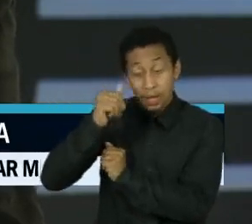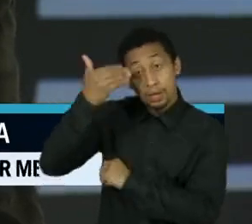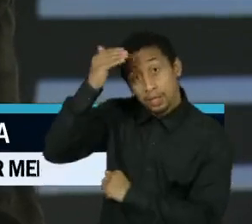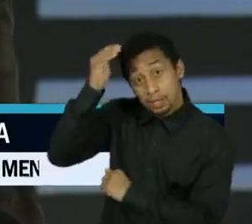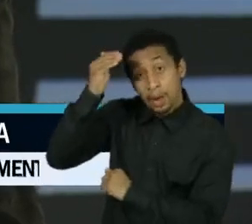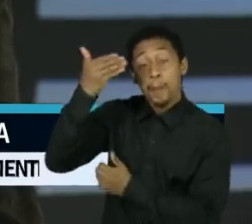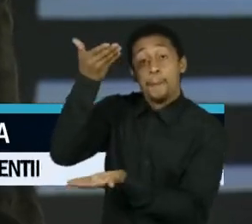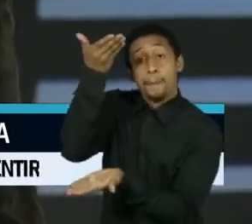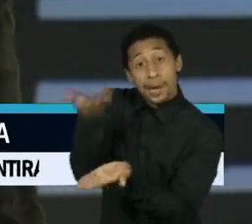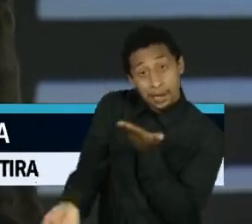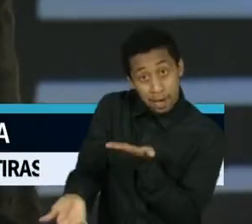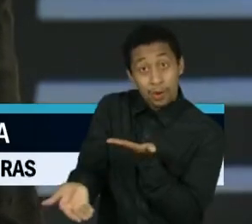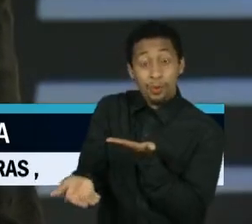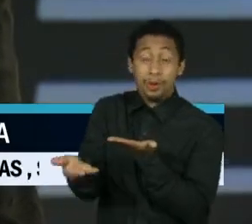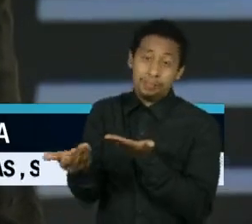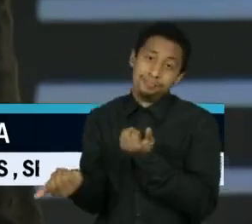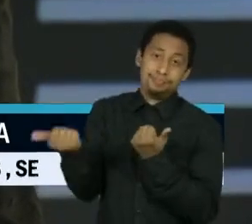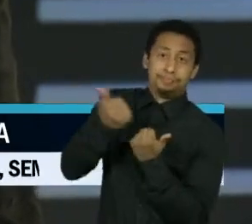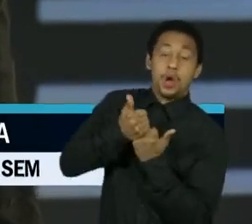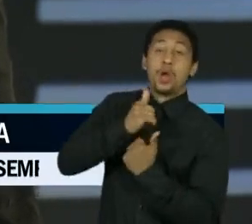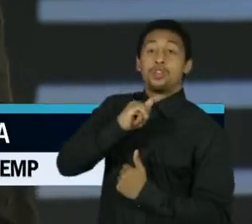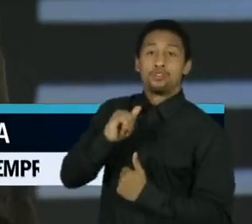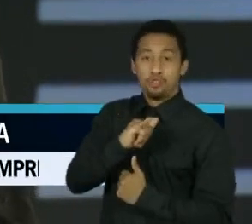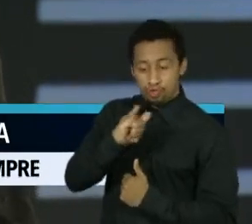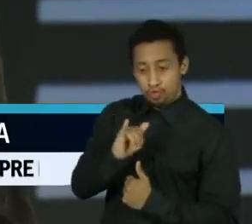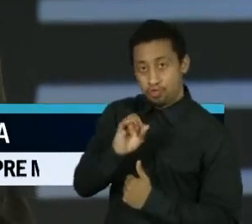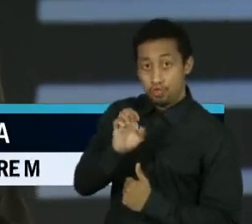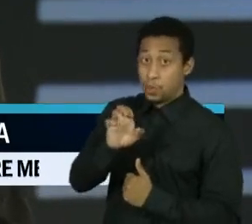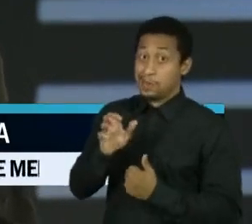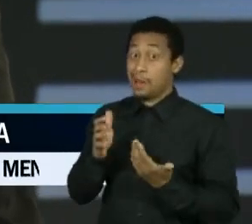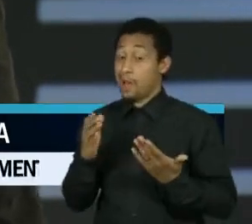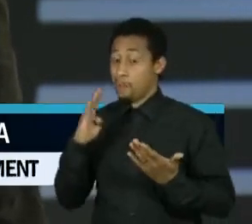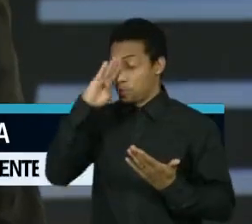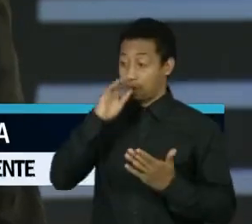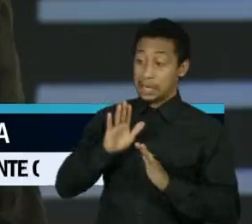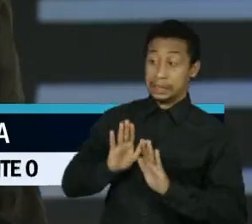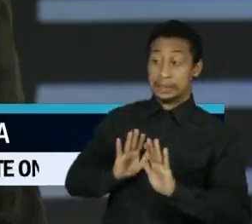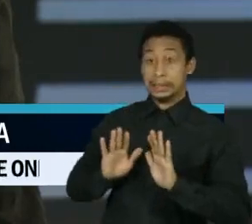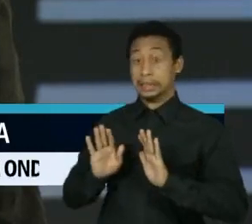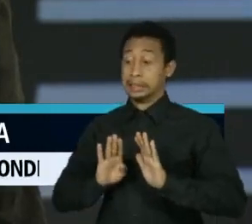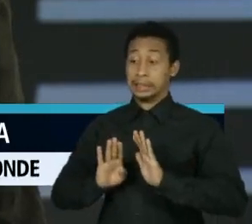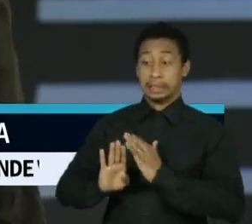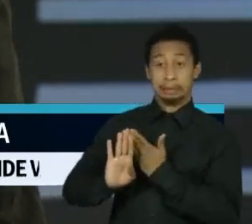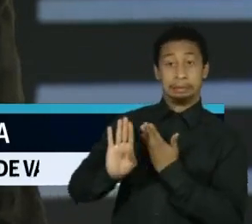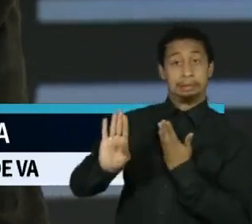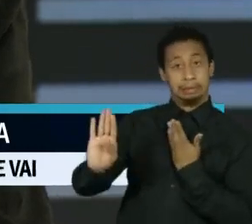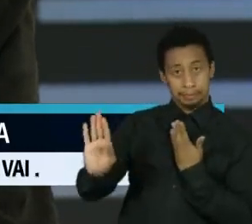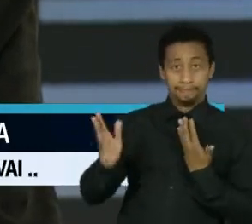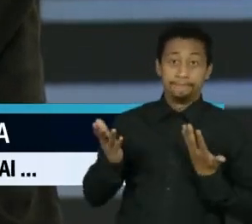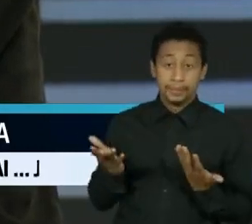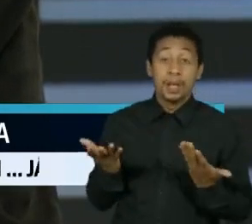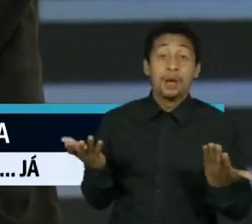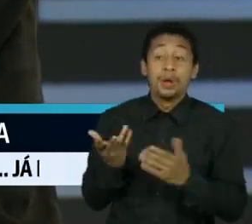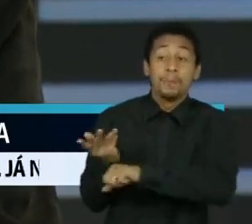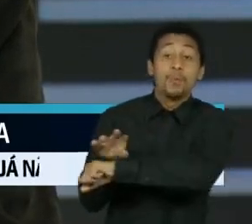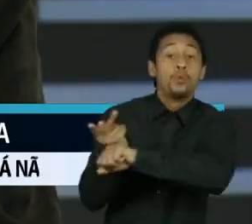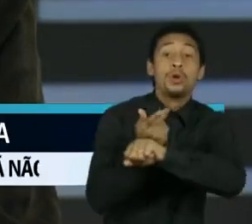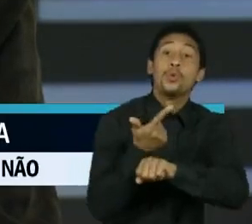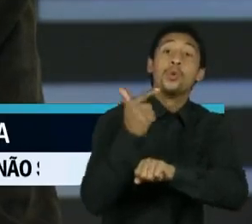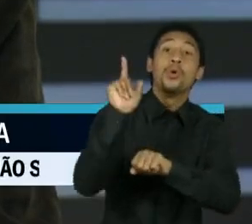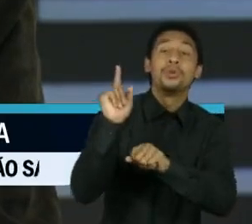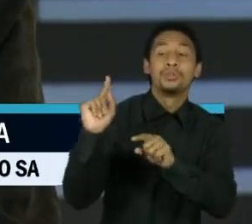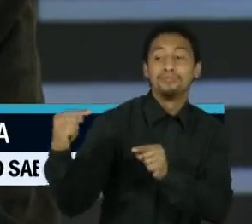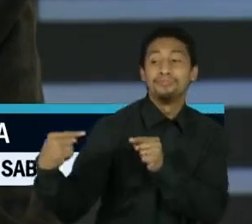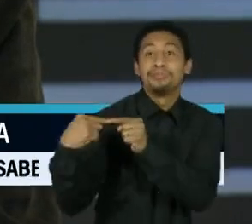a estremecer com a vitória do republicano na Virgínia, né? Então é uma coisa, um problema para o Biden. Eu acho que